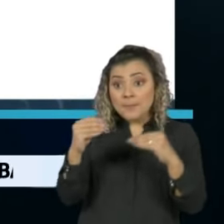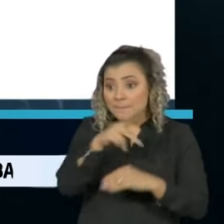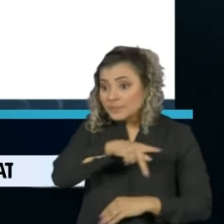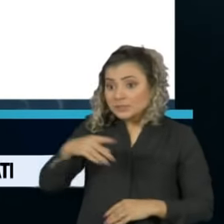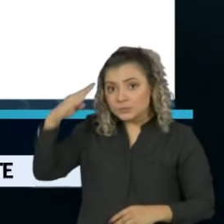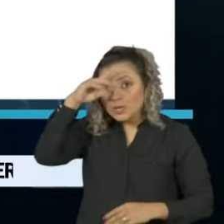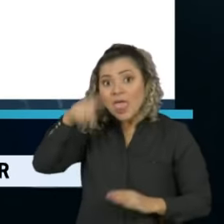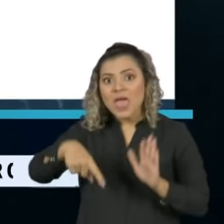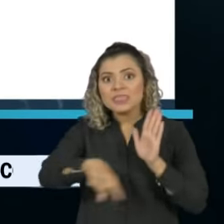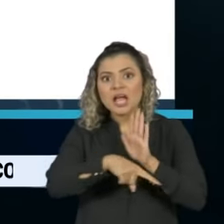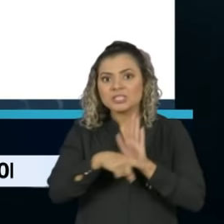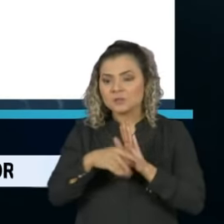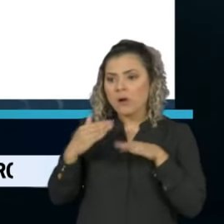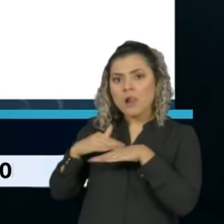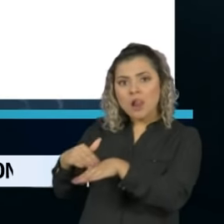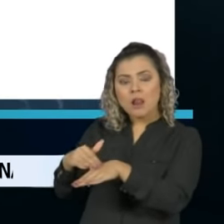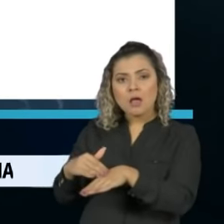foram negativas,